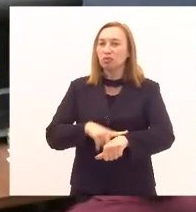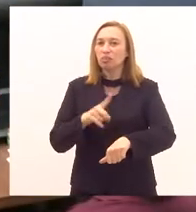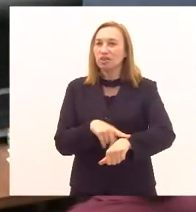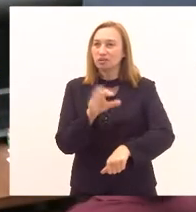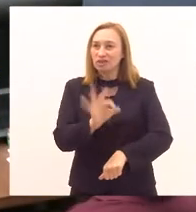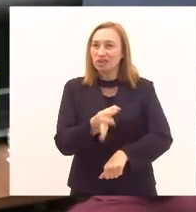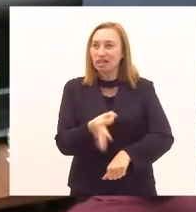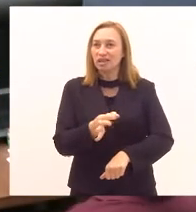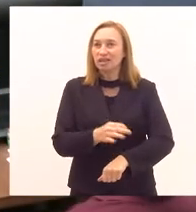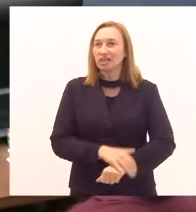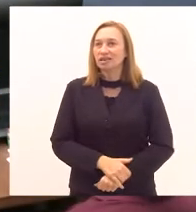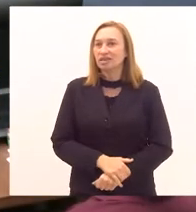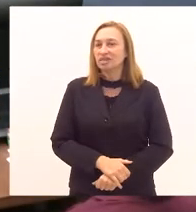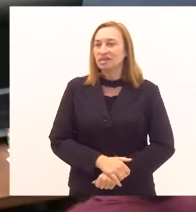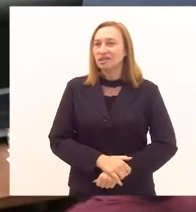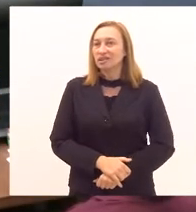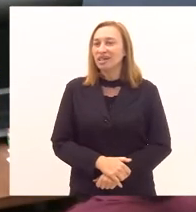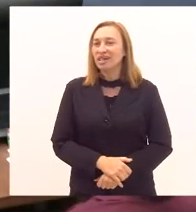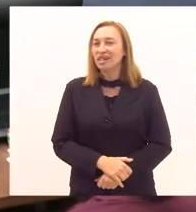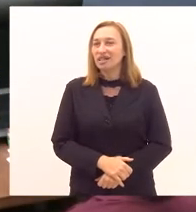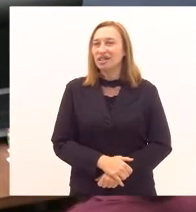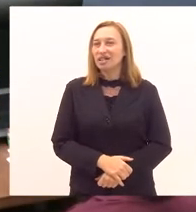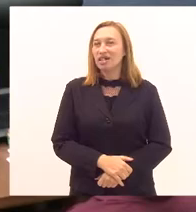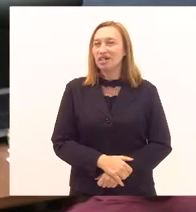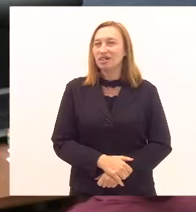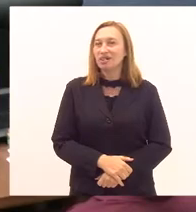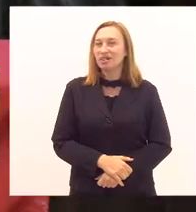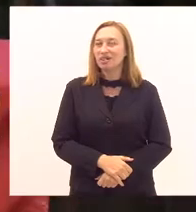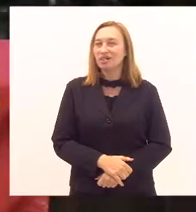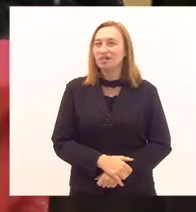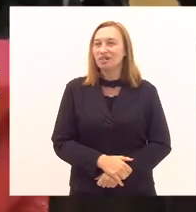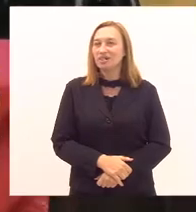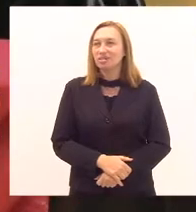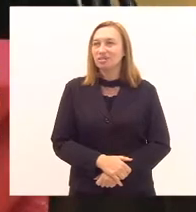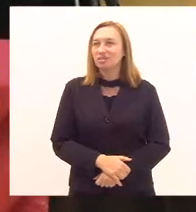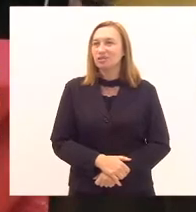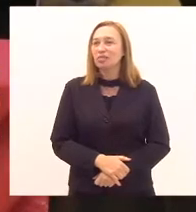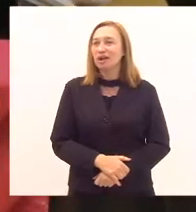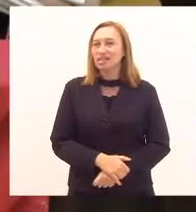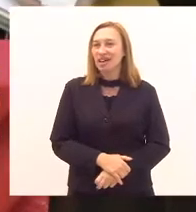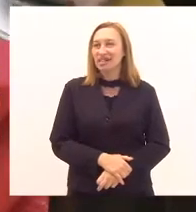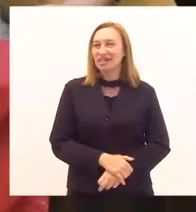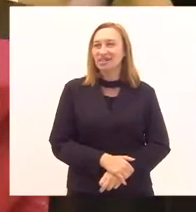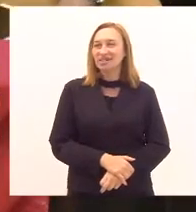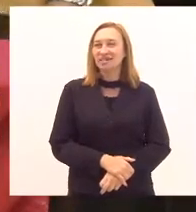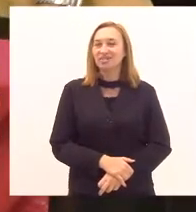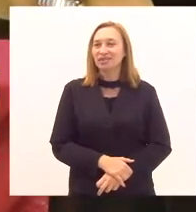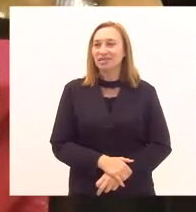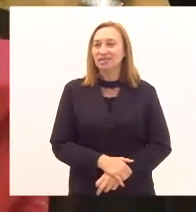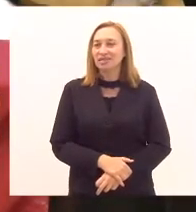suas análises e tira as suas conclusões. Obrigado, Patrícia.